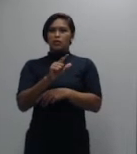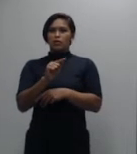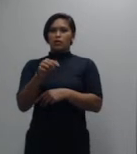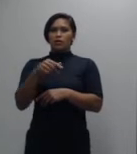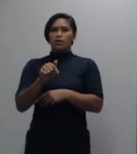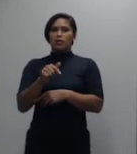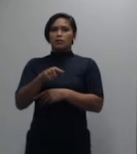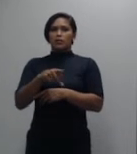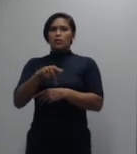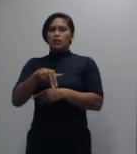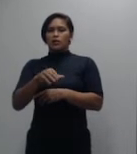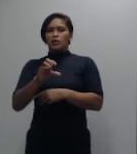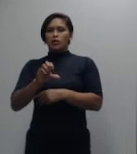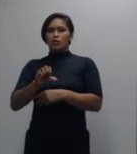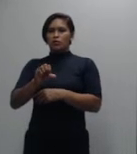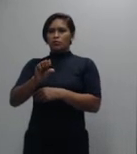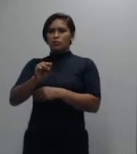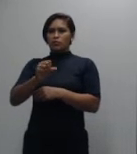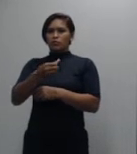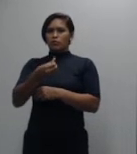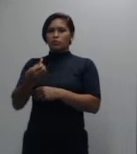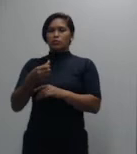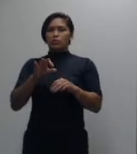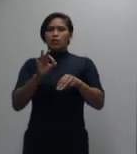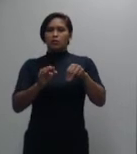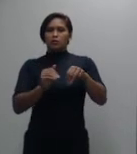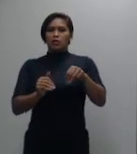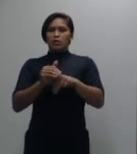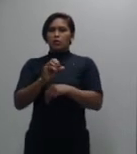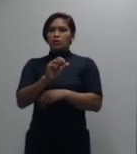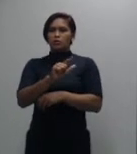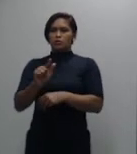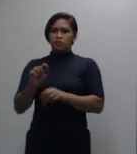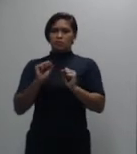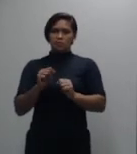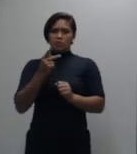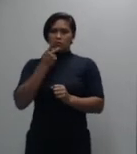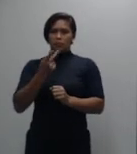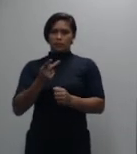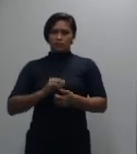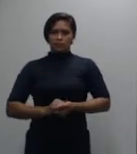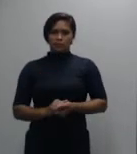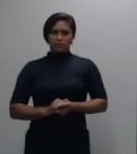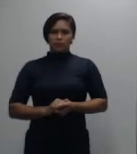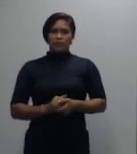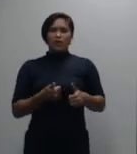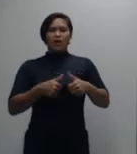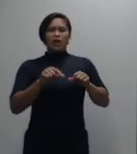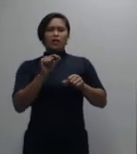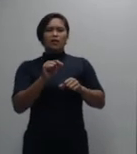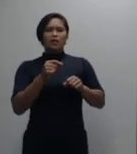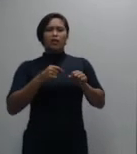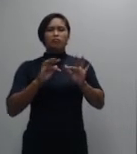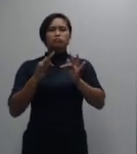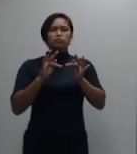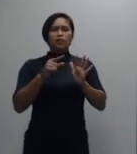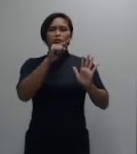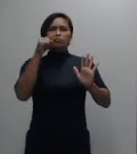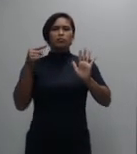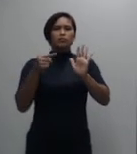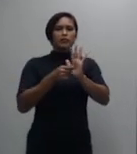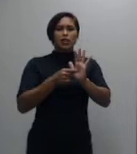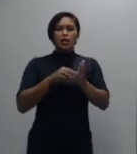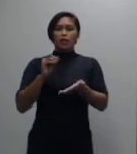986 DF questão de ótica a palavra Vinícius Alves Fernandes aqui trata-se de uma denúncia ainda